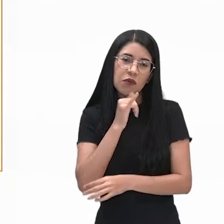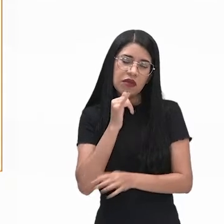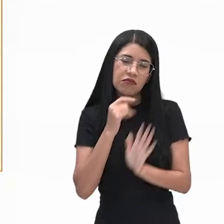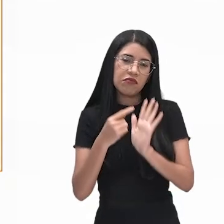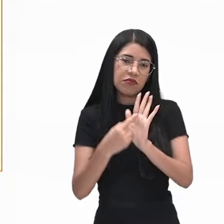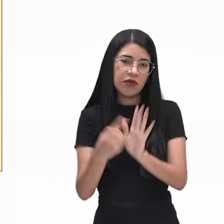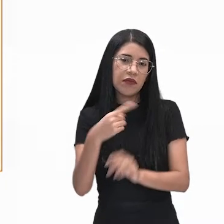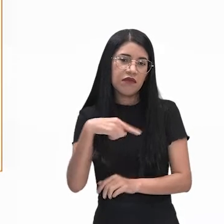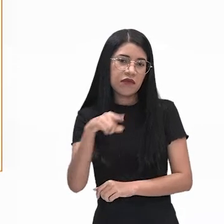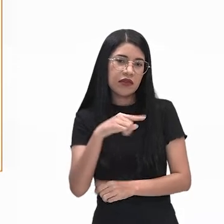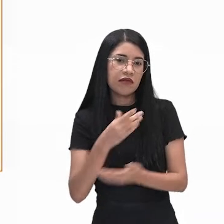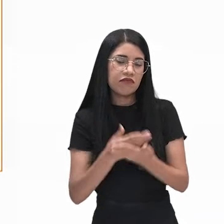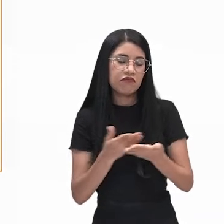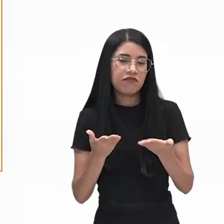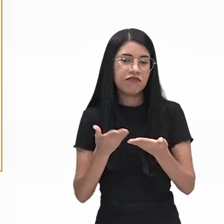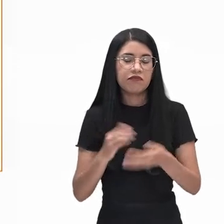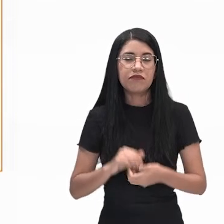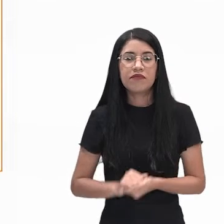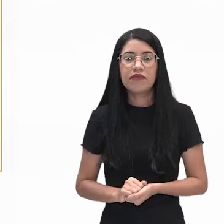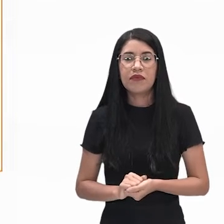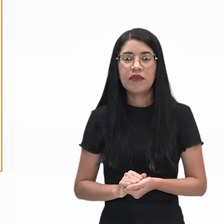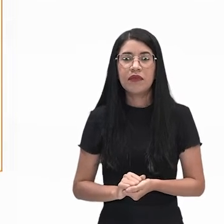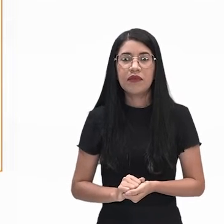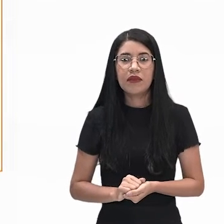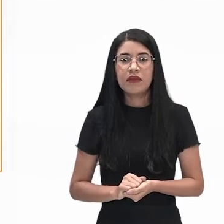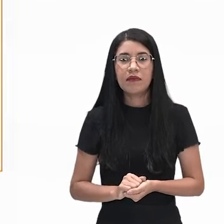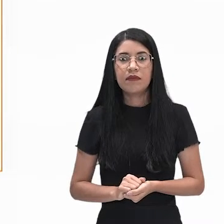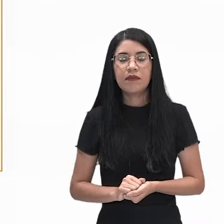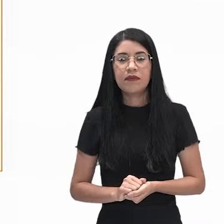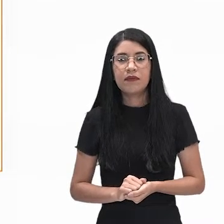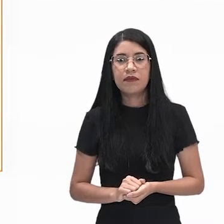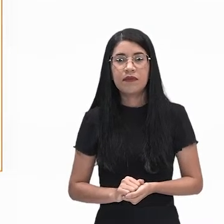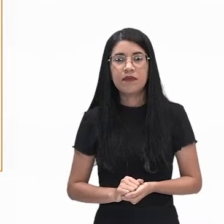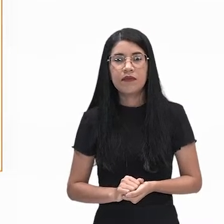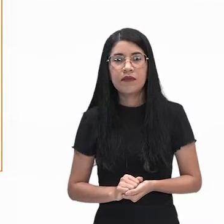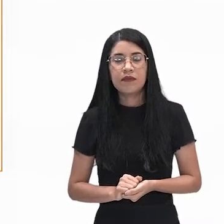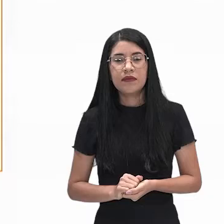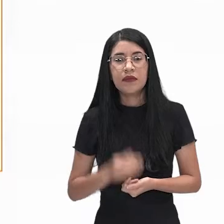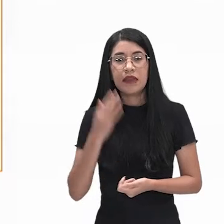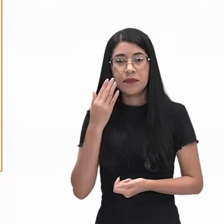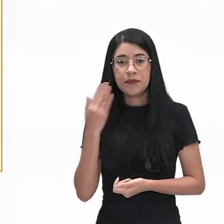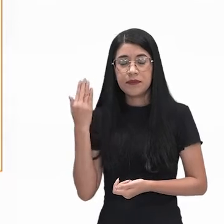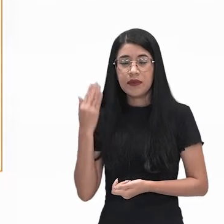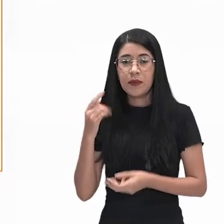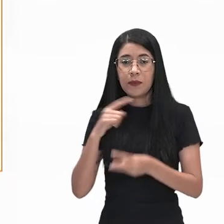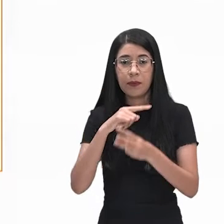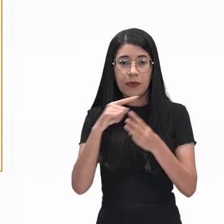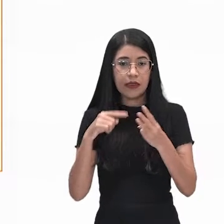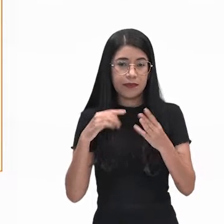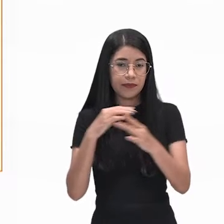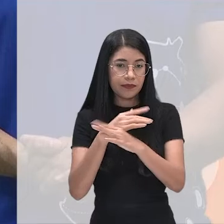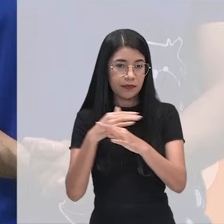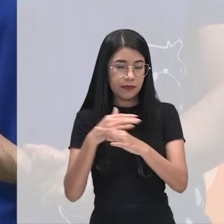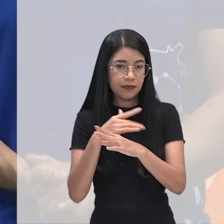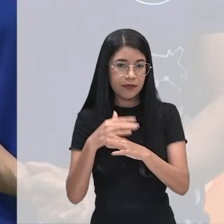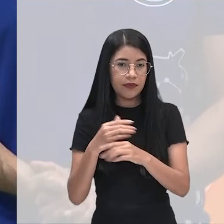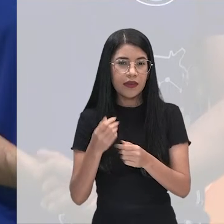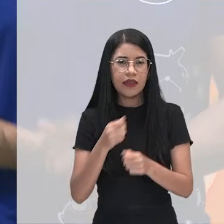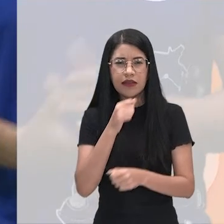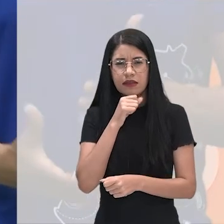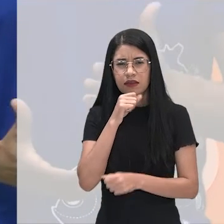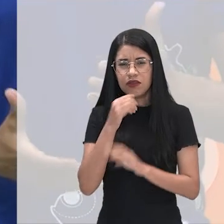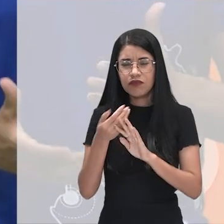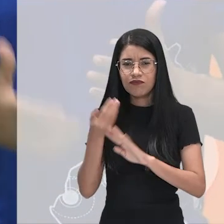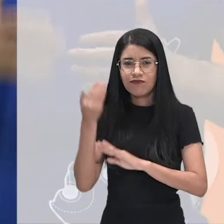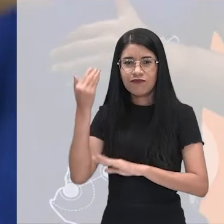Revolução Industrial, das revoluções industriais, na realidade. E aí a gente vai lá para a primeira Revolução